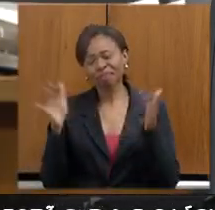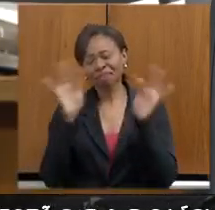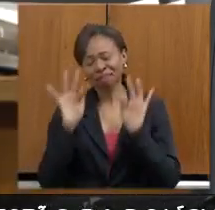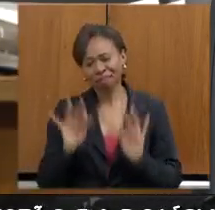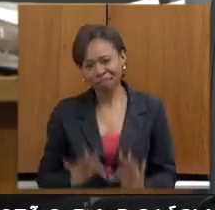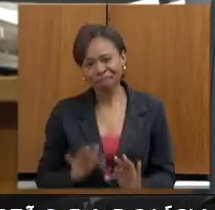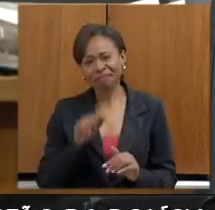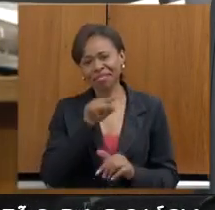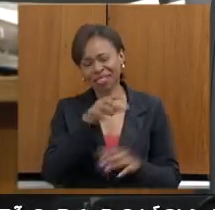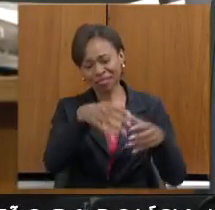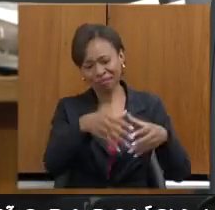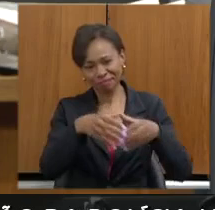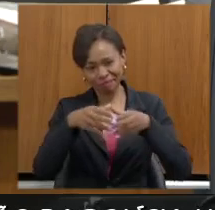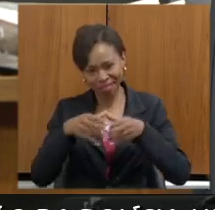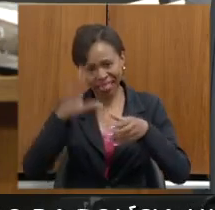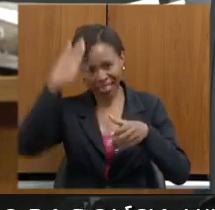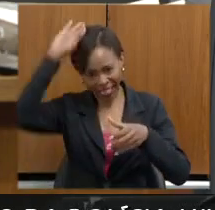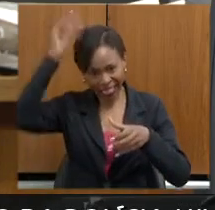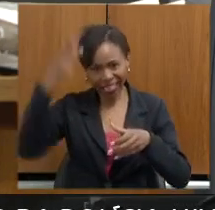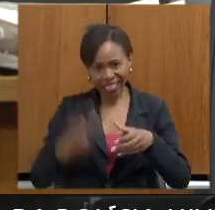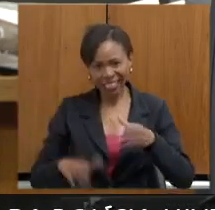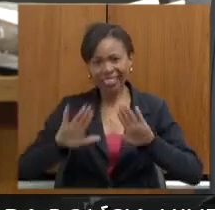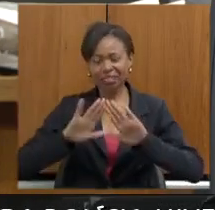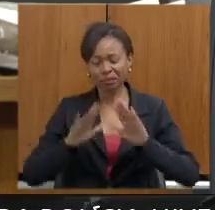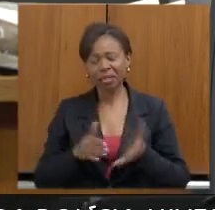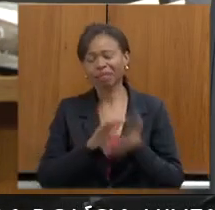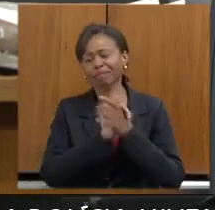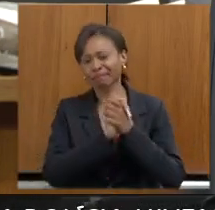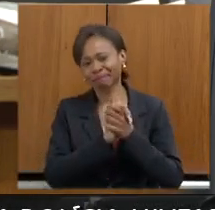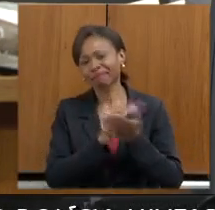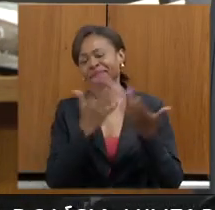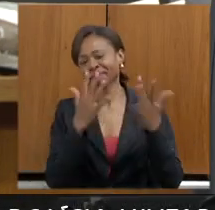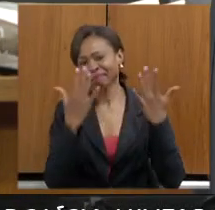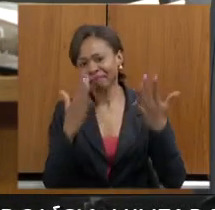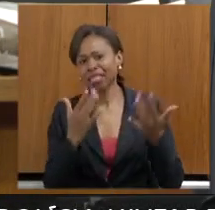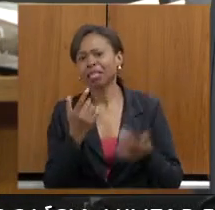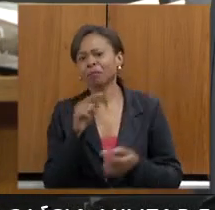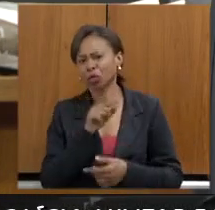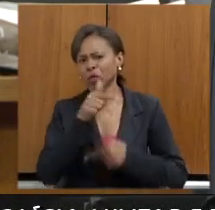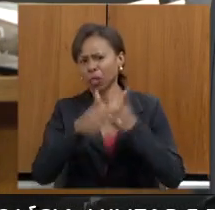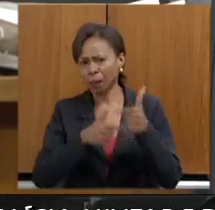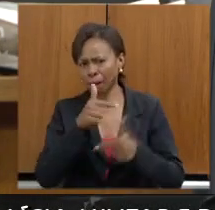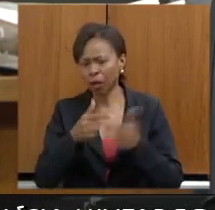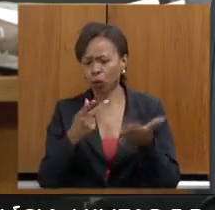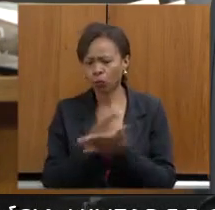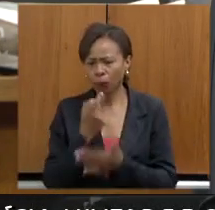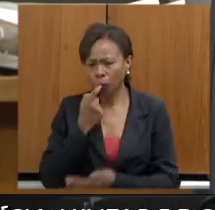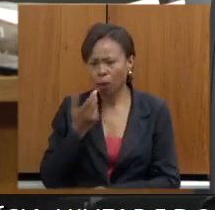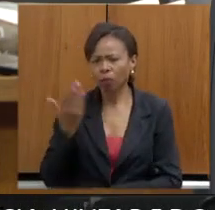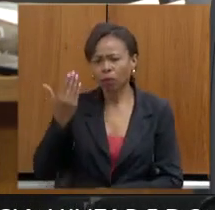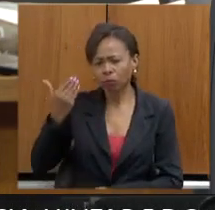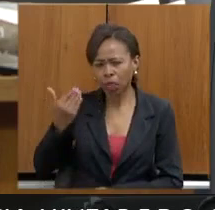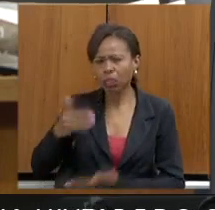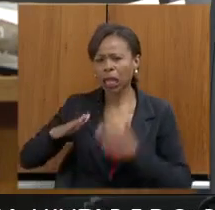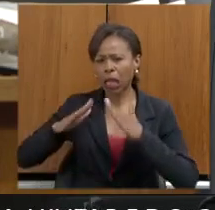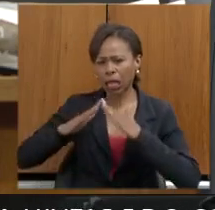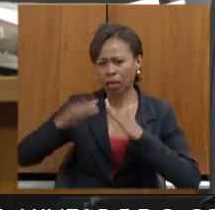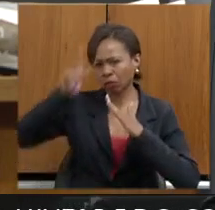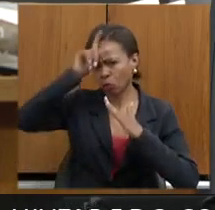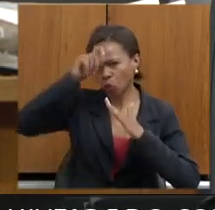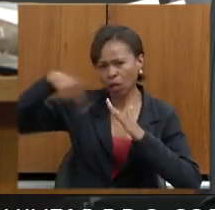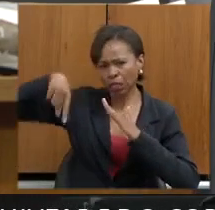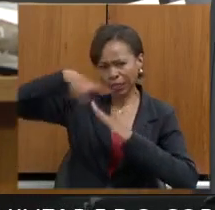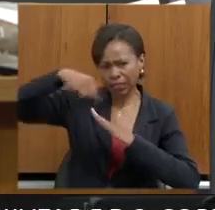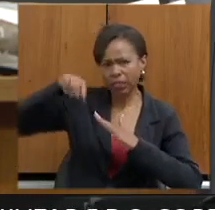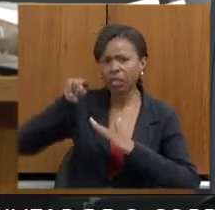os bombeiros aqui parabenizar né pelas últimas ações aí na ação sensacional na Santa